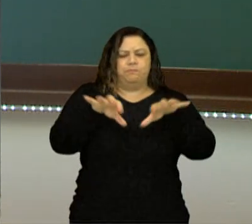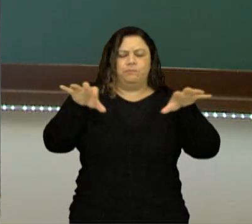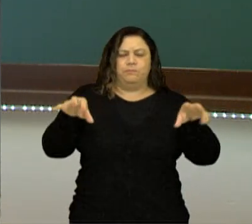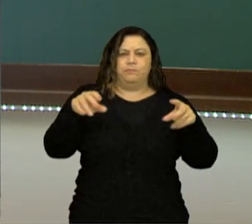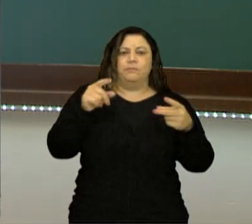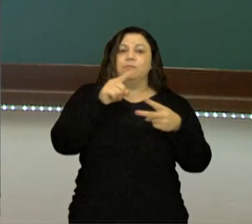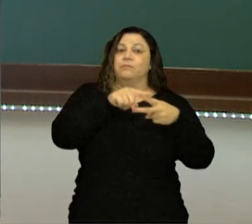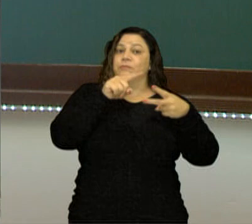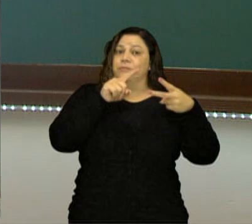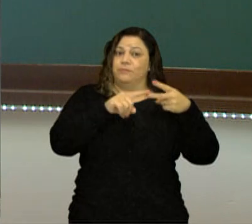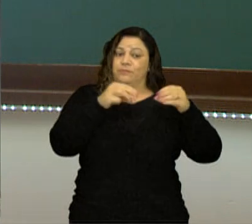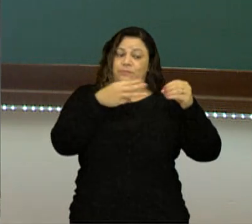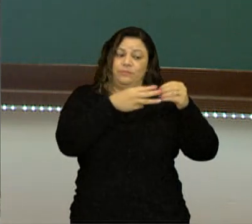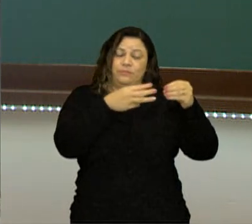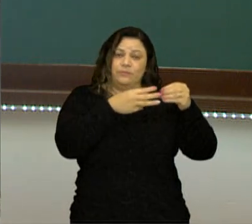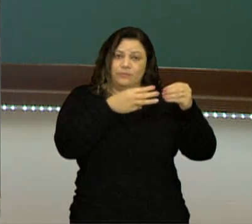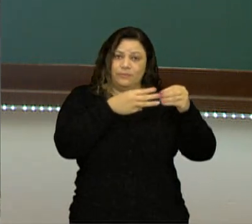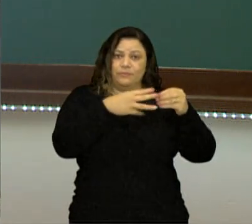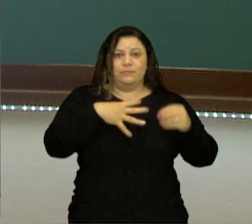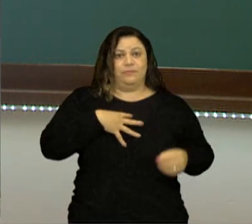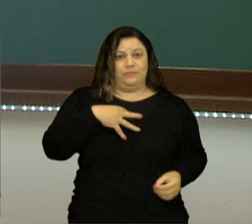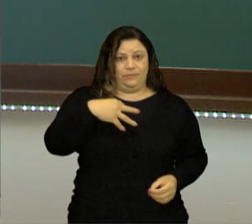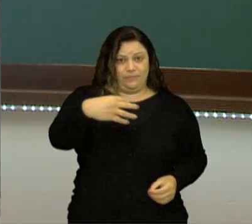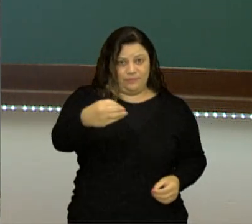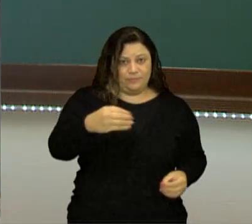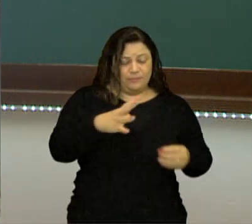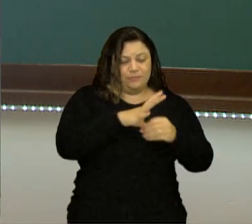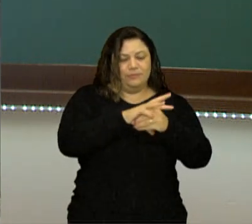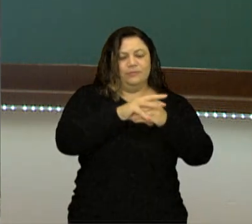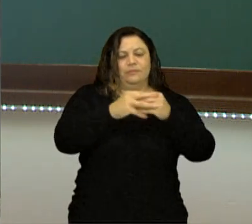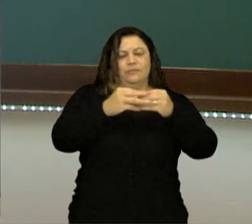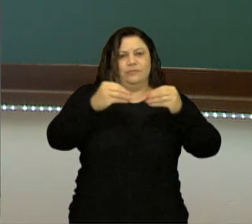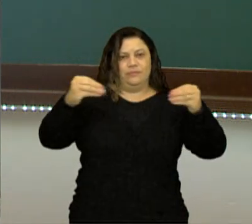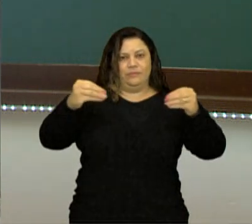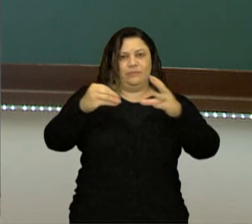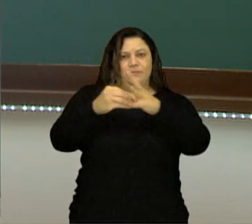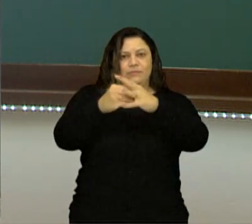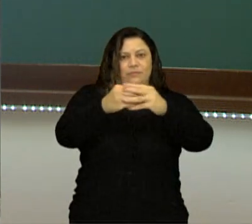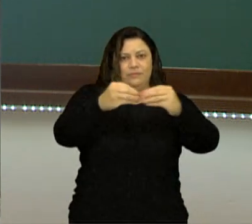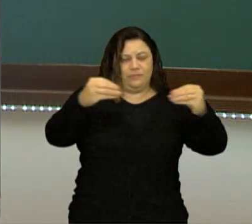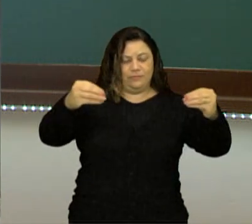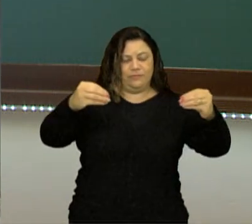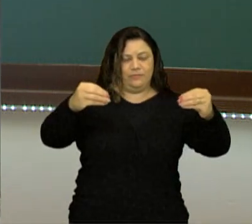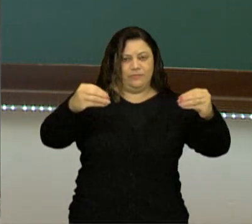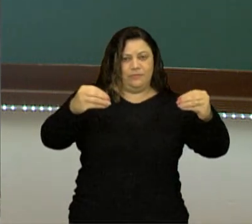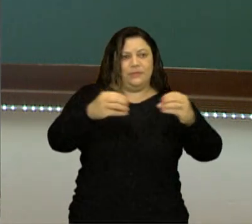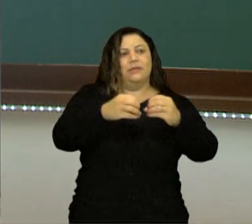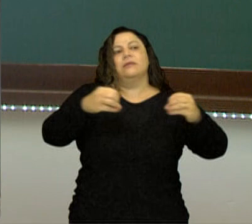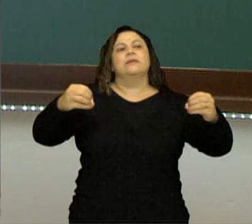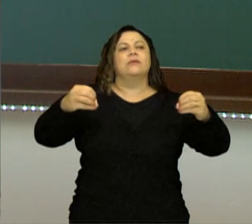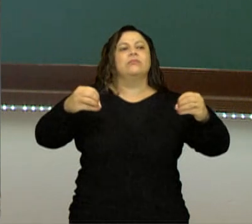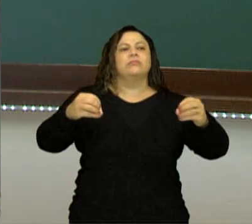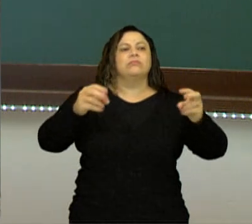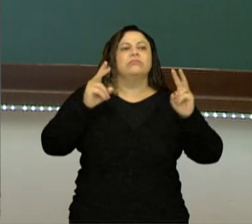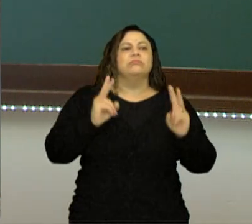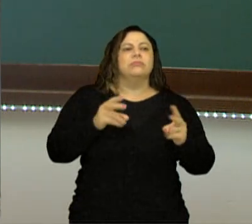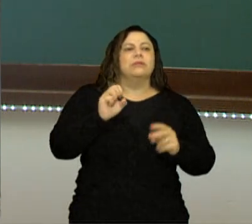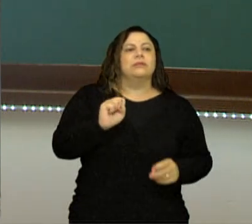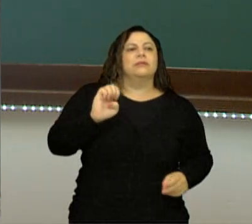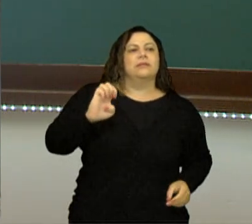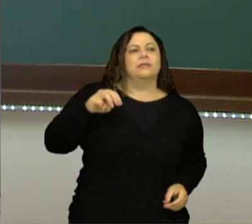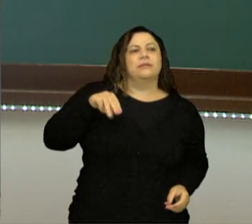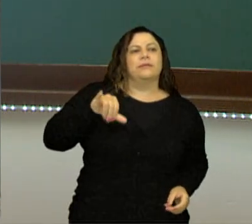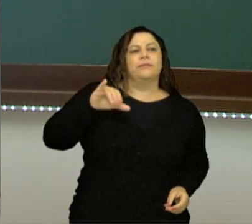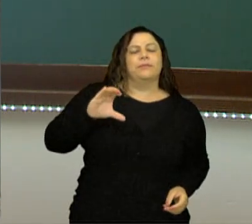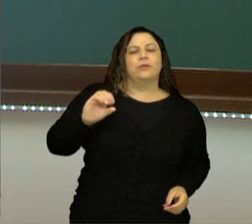células novas, para as duas células filhas. Então ela vai ocorrer durante essa fase S da intérfase, e é o tipo semiconservativa, pois cada